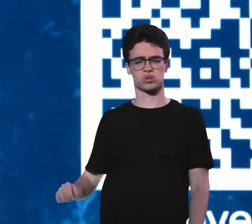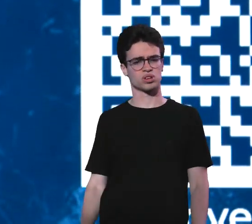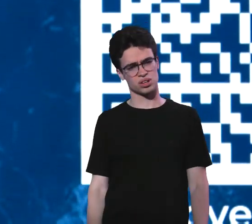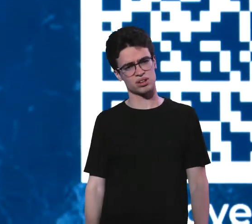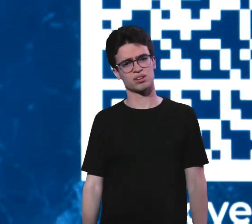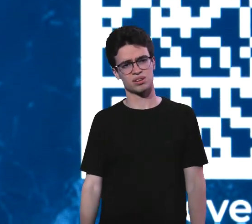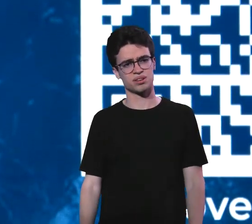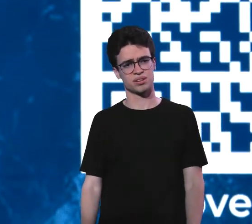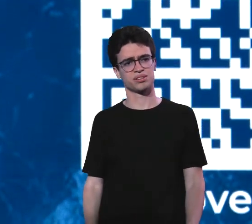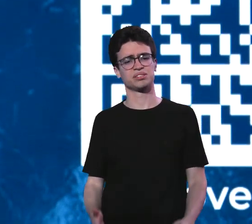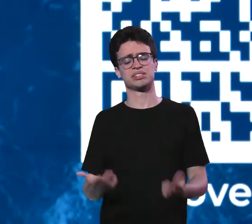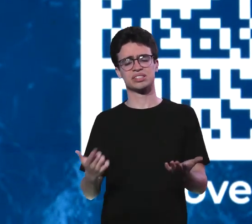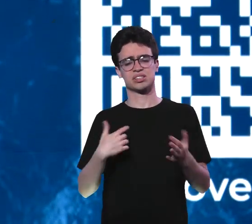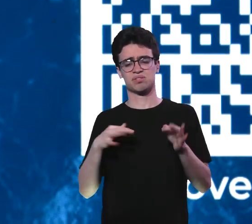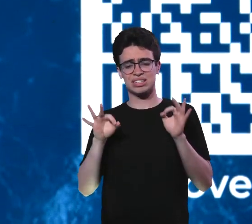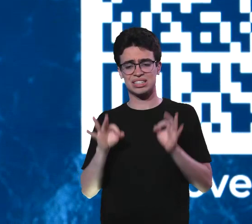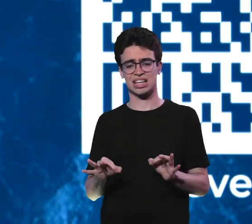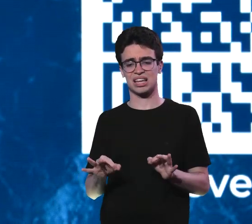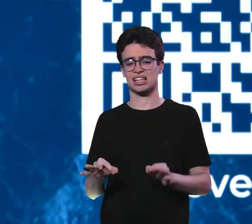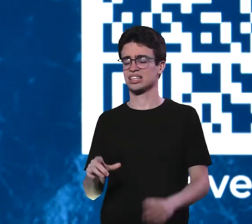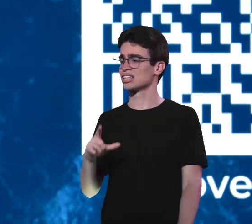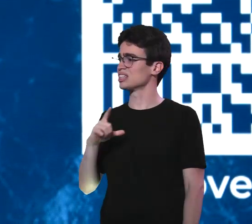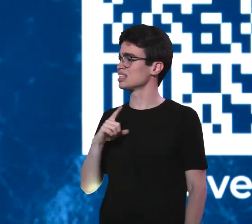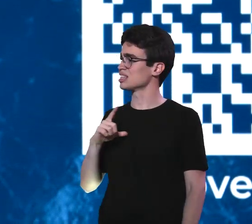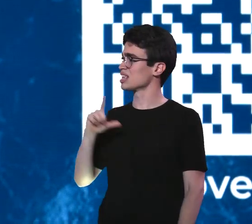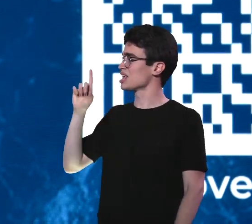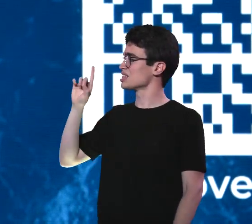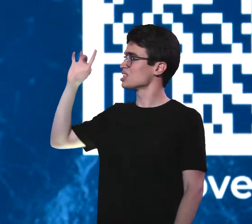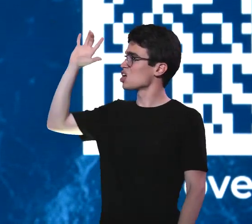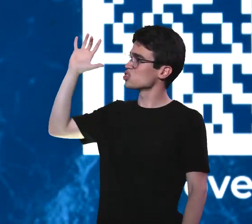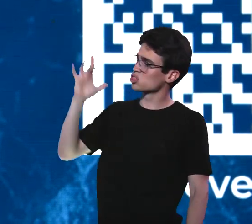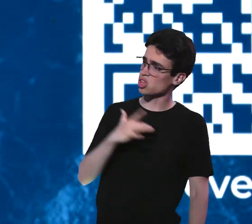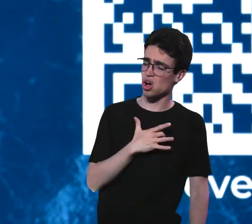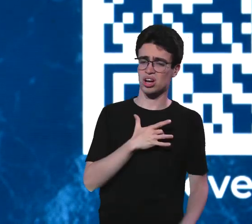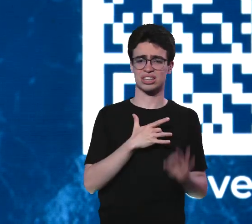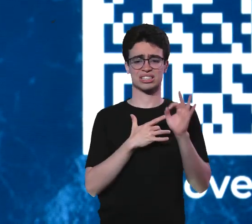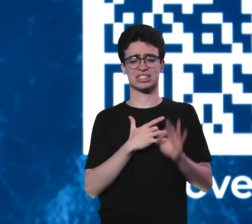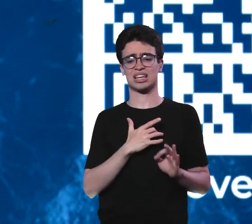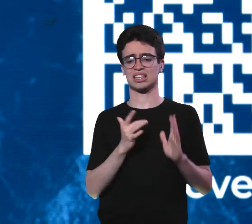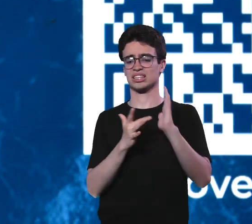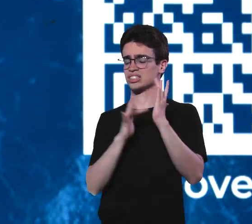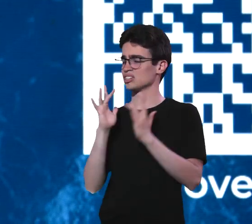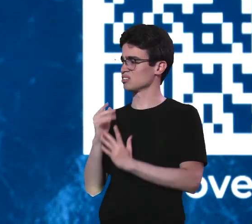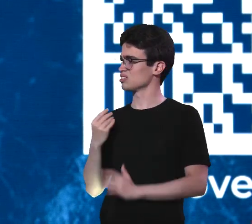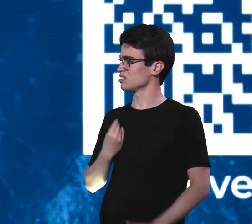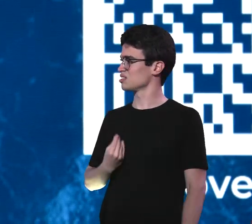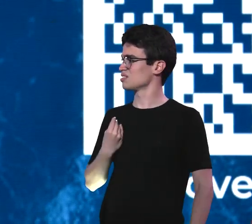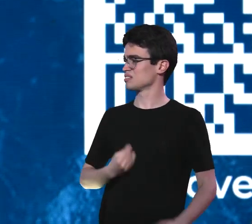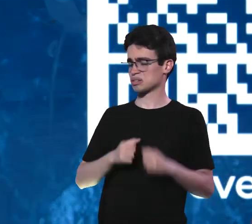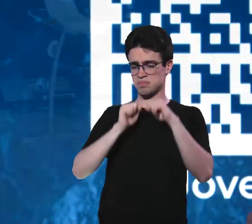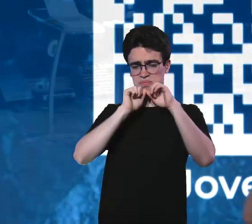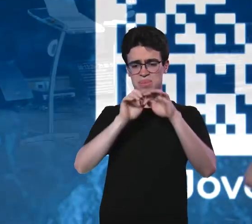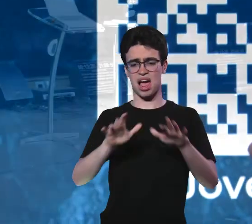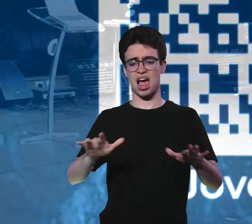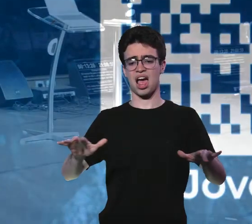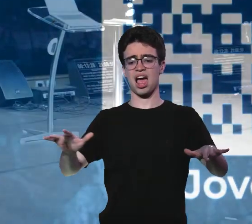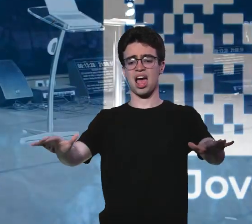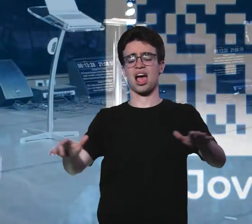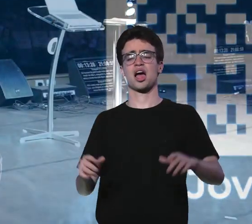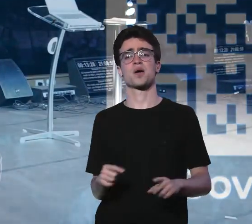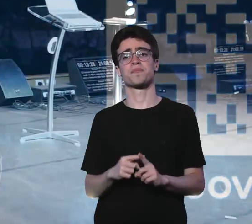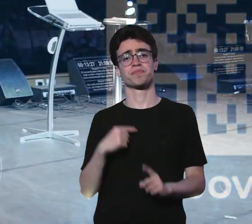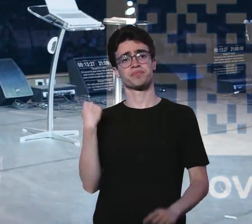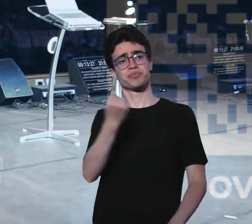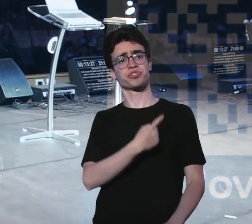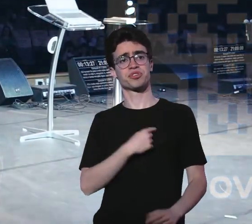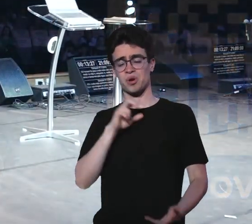Mas eu tenho certeza que nós vamos receber uma visitação do Espírito. Ele já está neste lugar. Porque quando nós nos humilhamos e